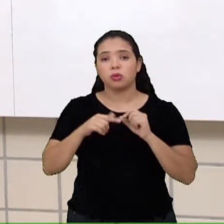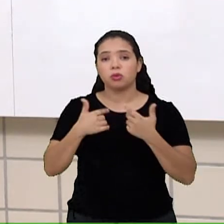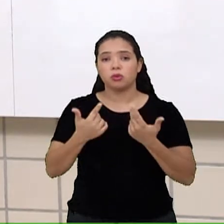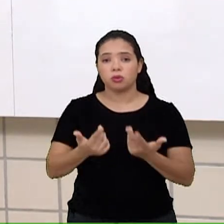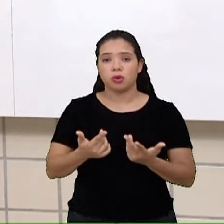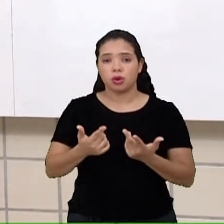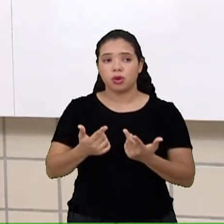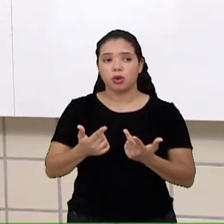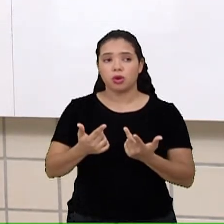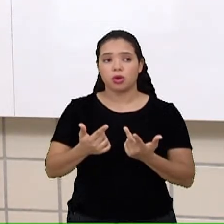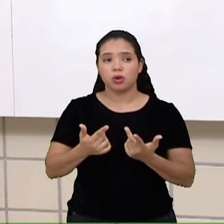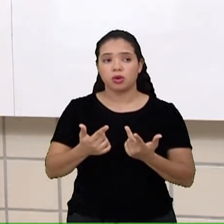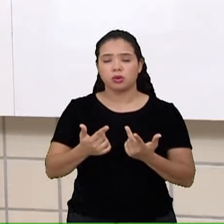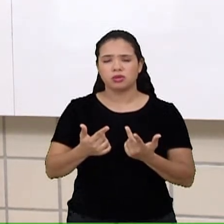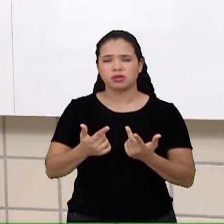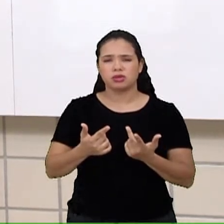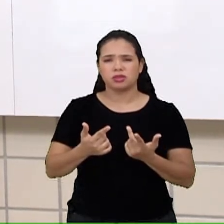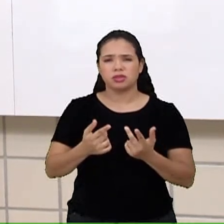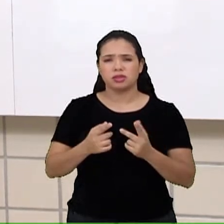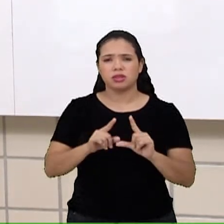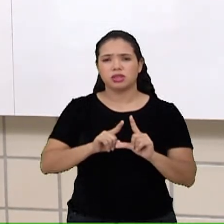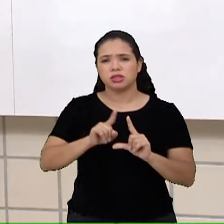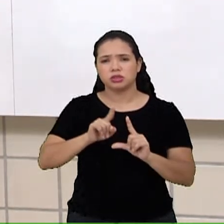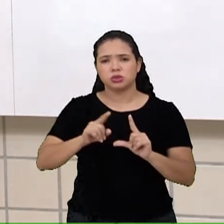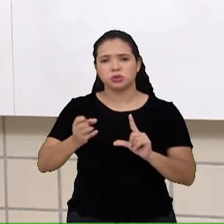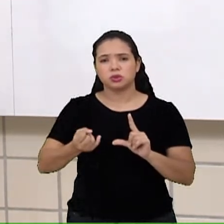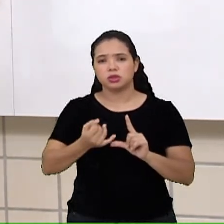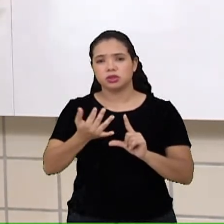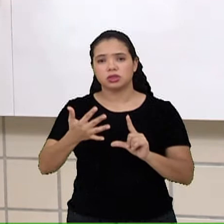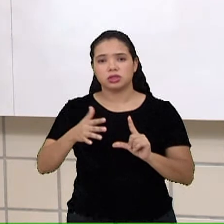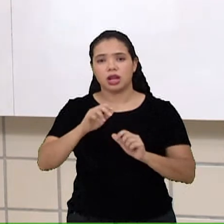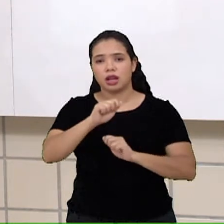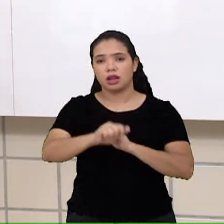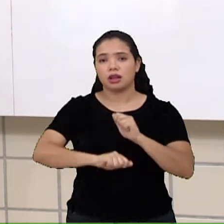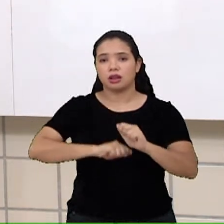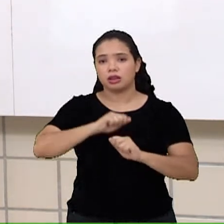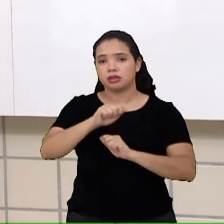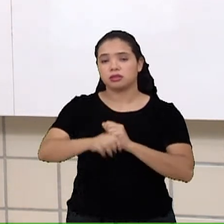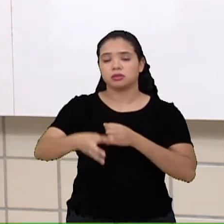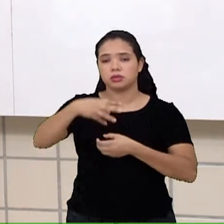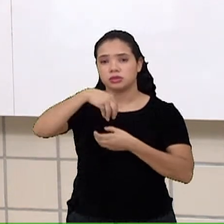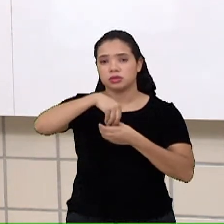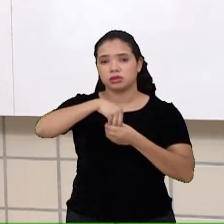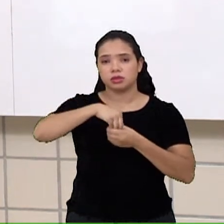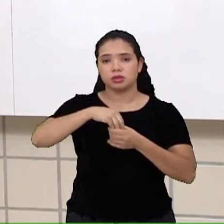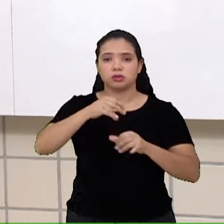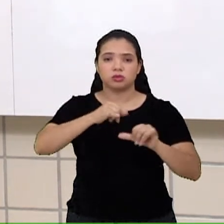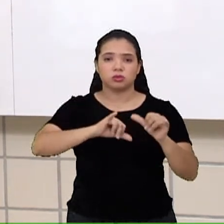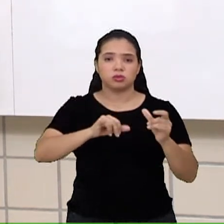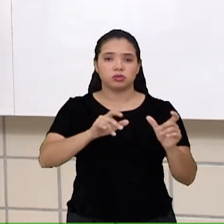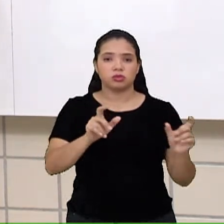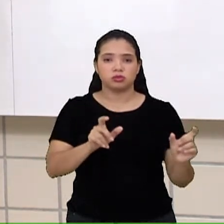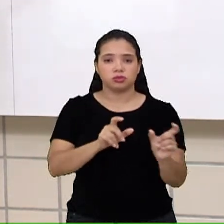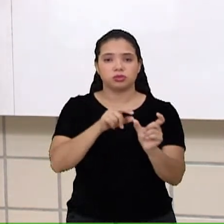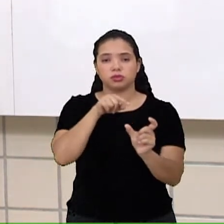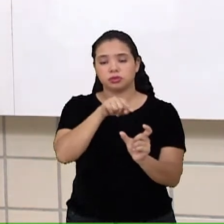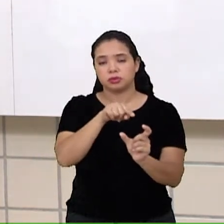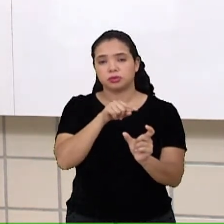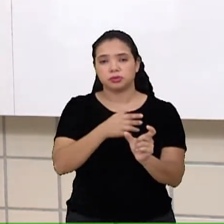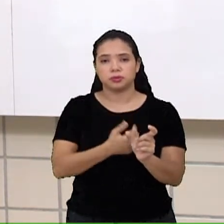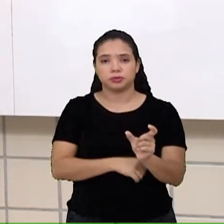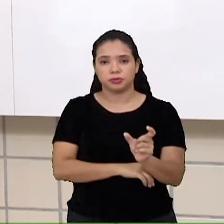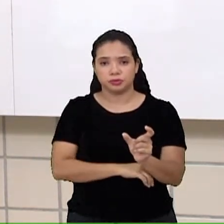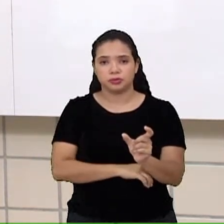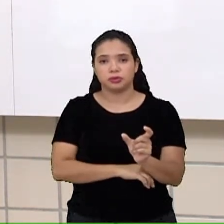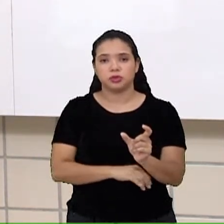de atomicidade, tá? É a quantidade de átomos que tem naquele elemento químico aqui, ó,